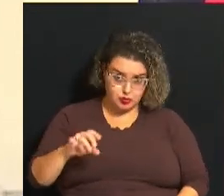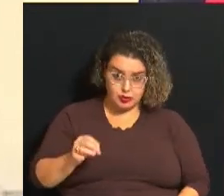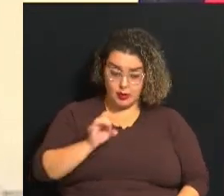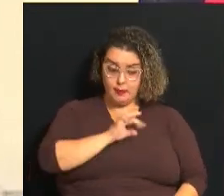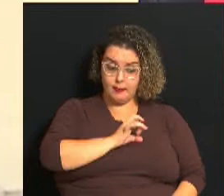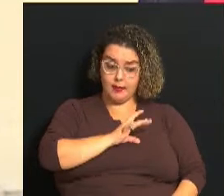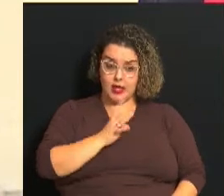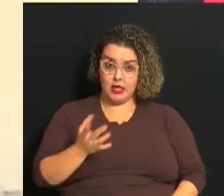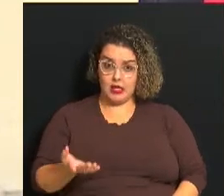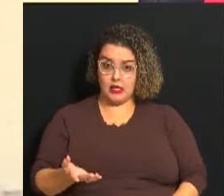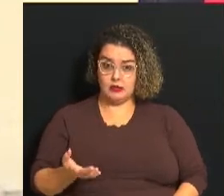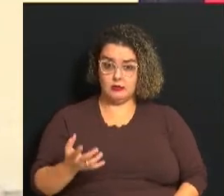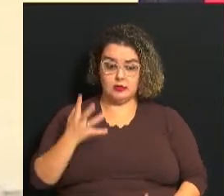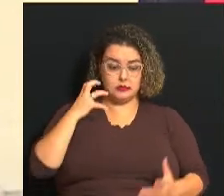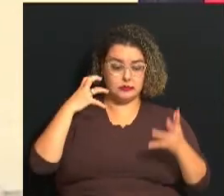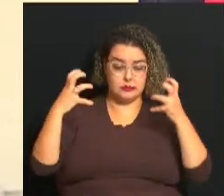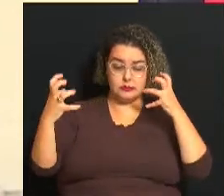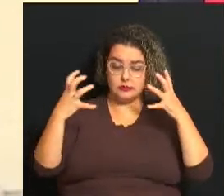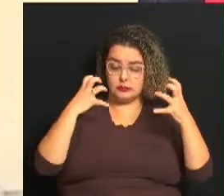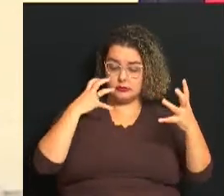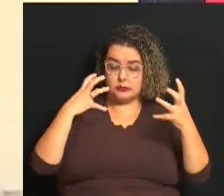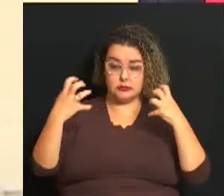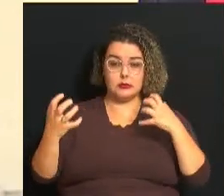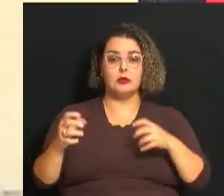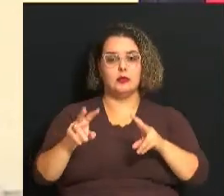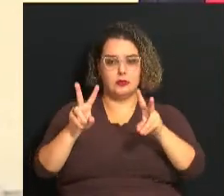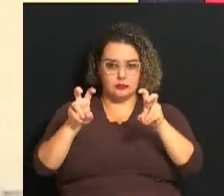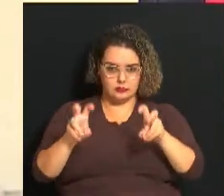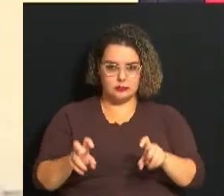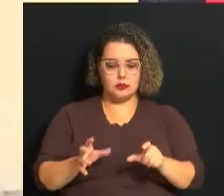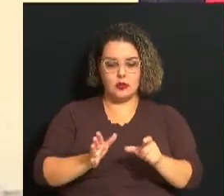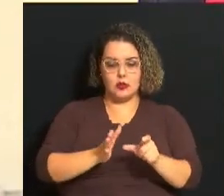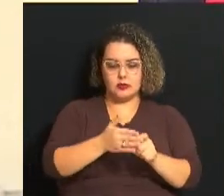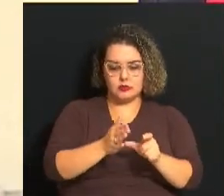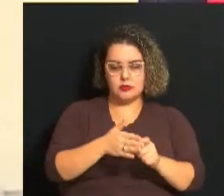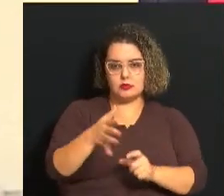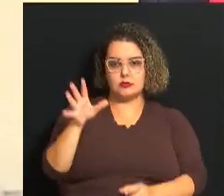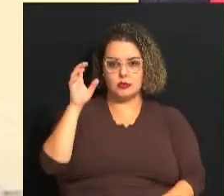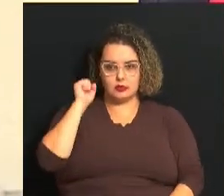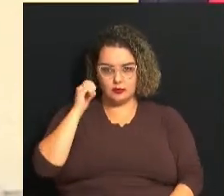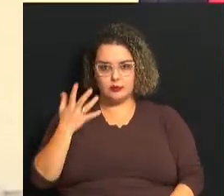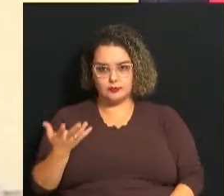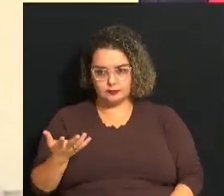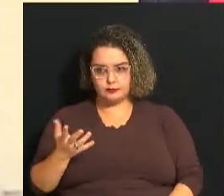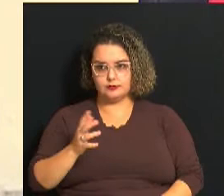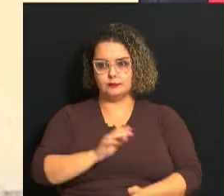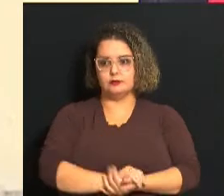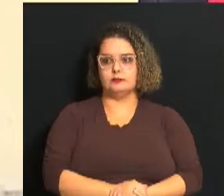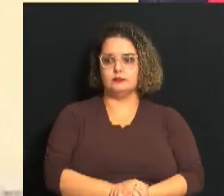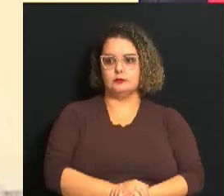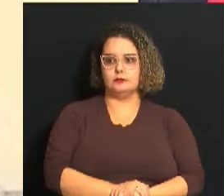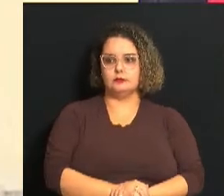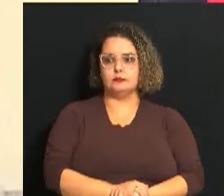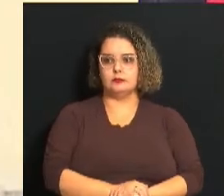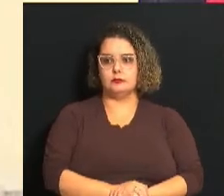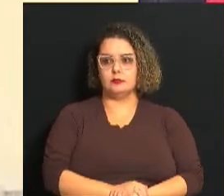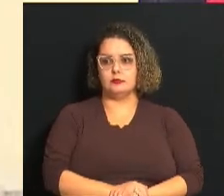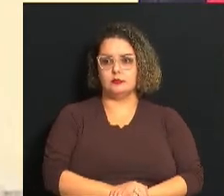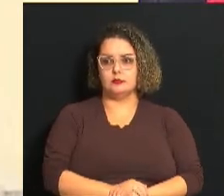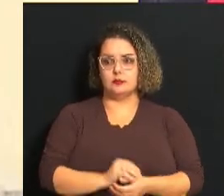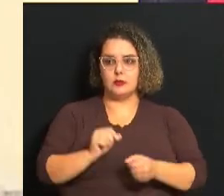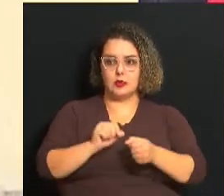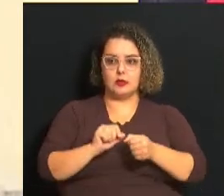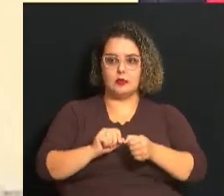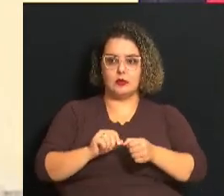ou gestão por estresse são os termos que a gente costuma ouvir é por aí então é gente eu fiz aqui um apanhado